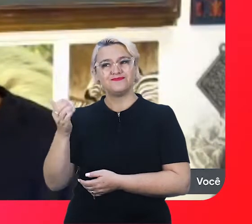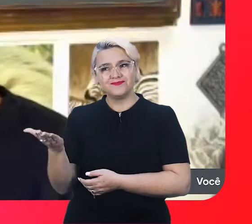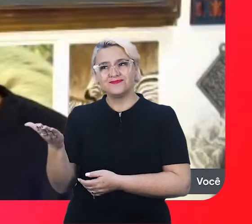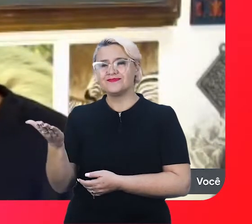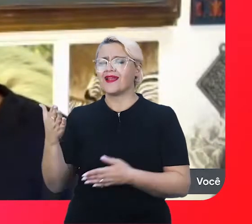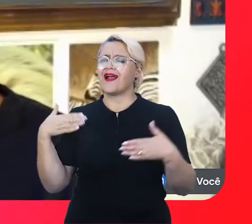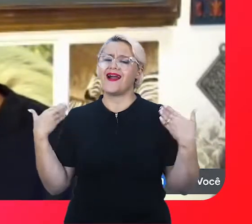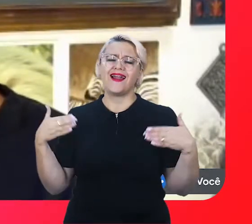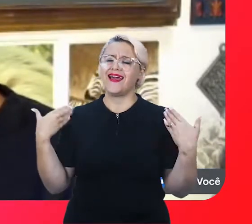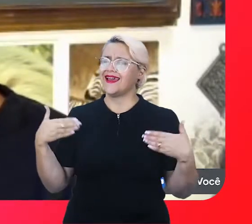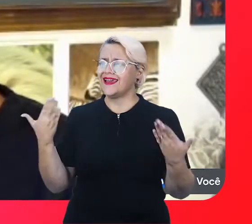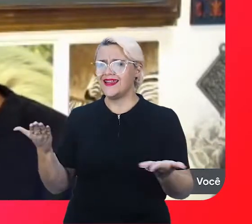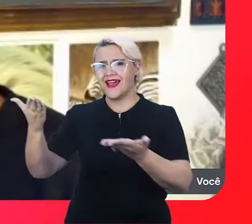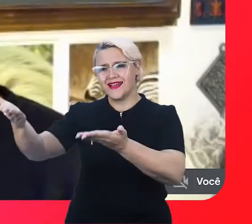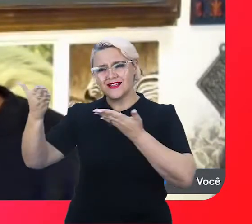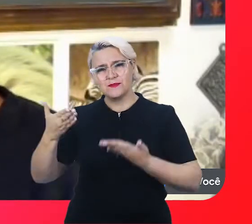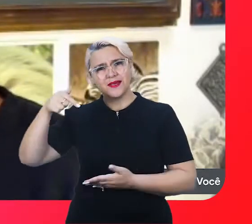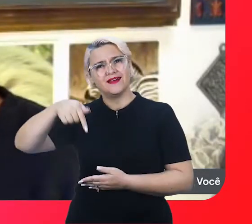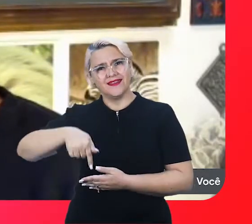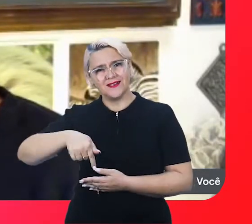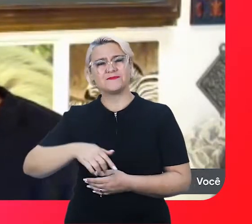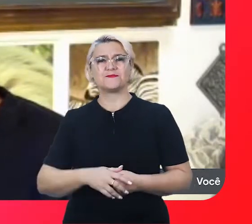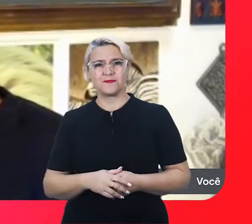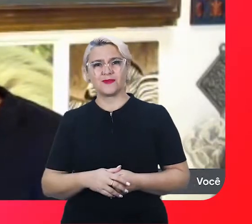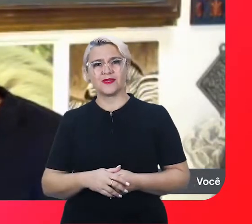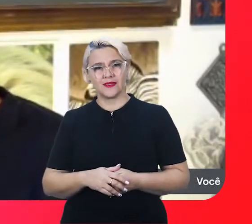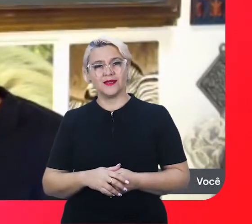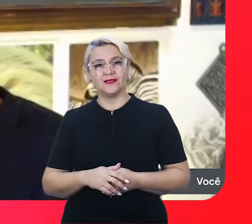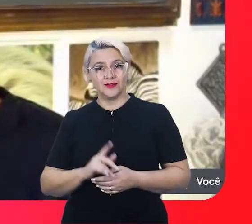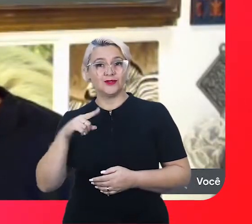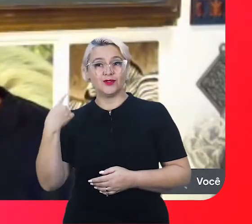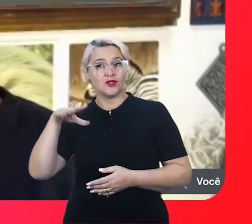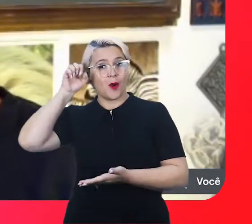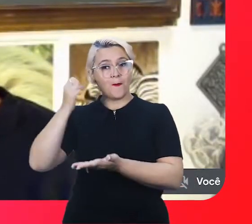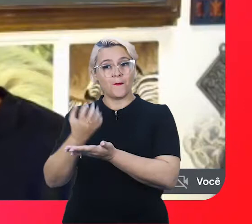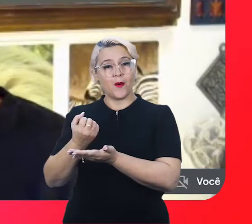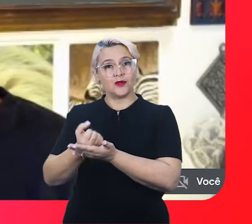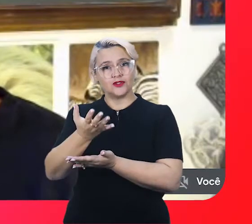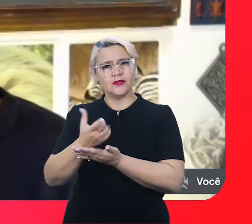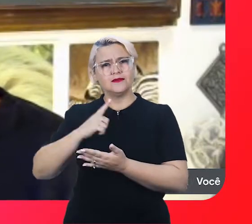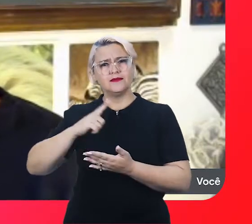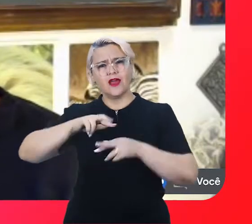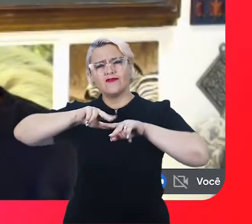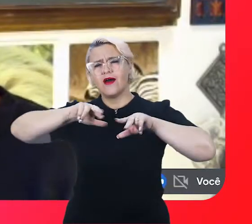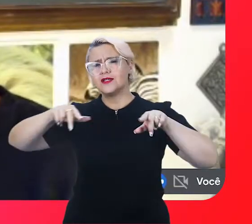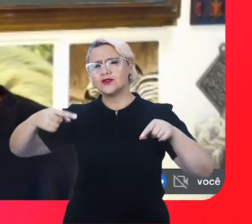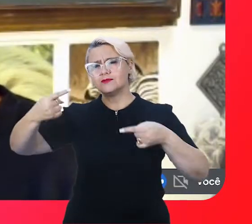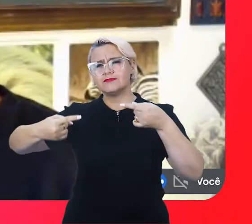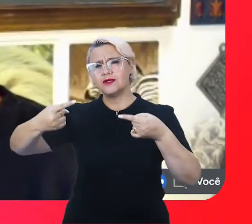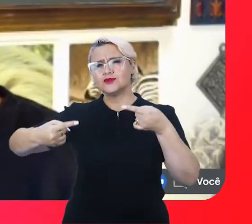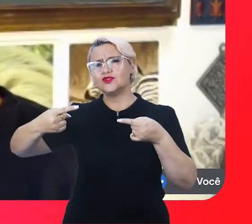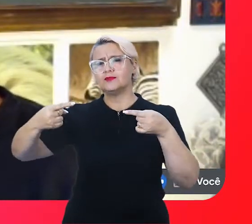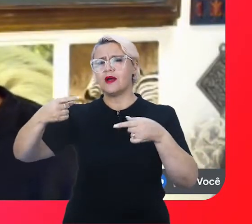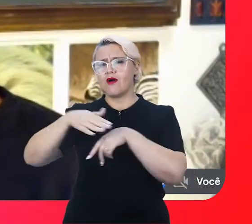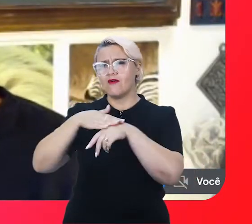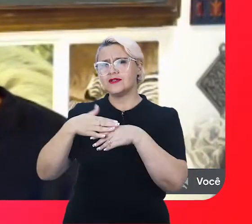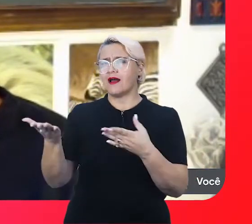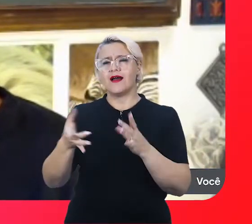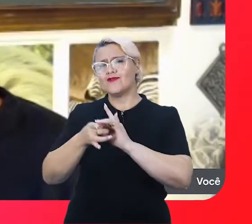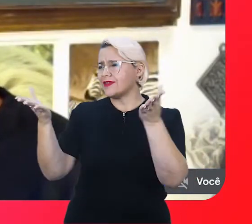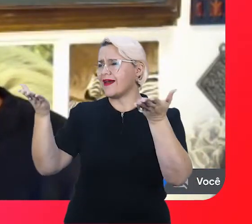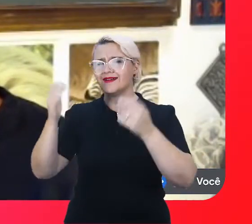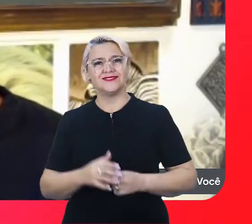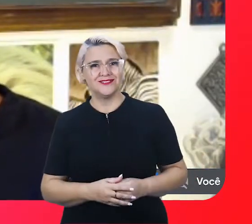Cláudia, que alegria lhe receber aqui no nosso podcast e temos tantas coisas para falar. Fique muito à